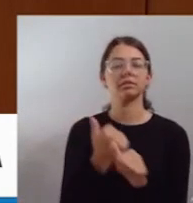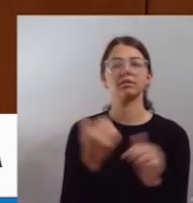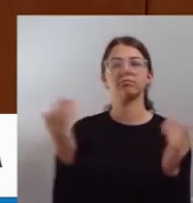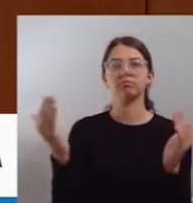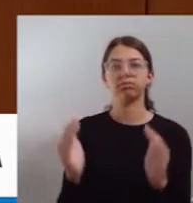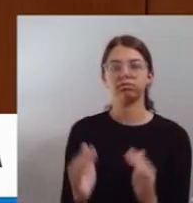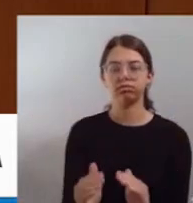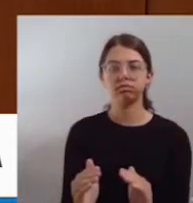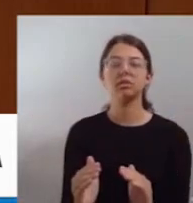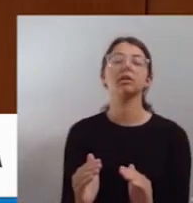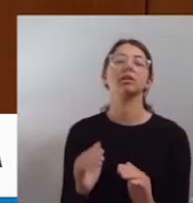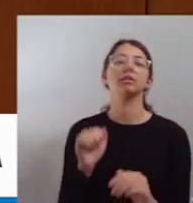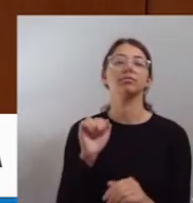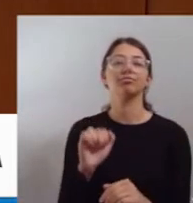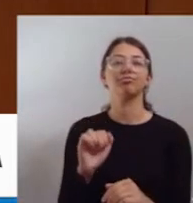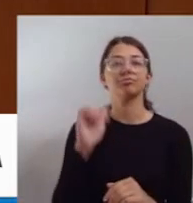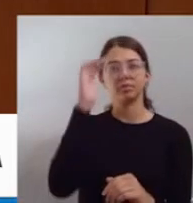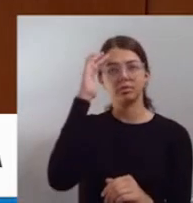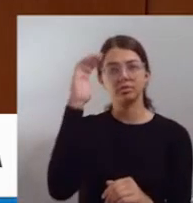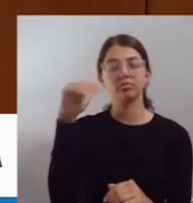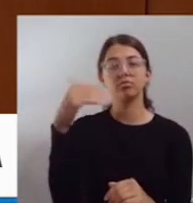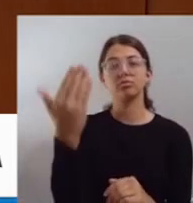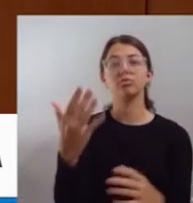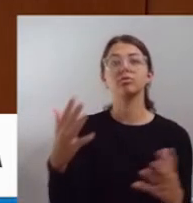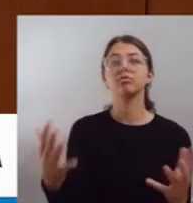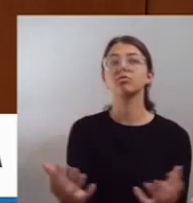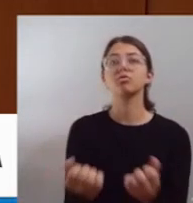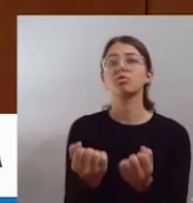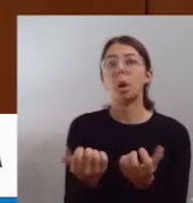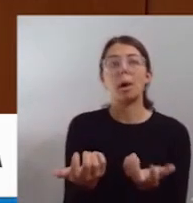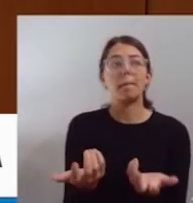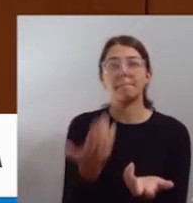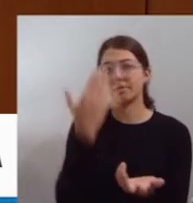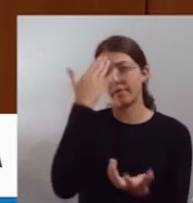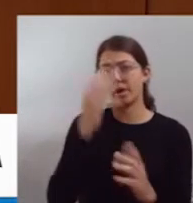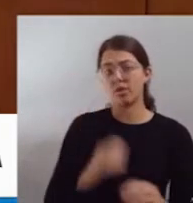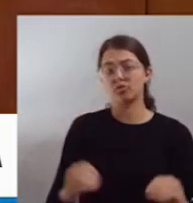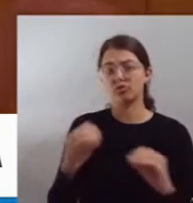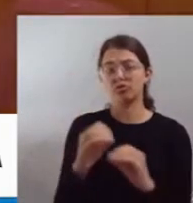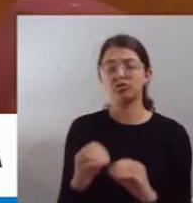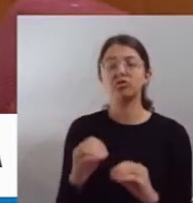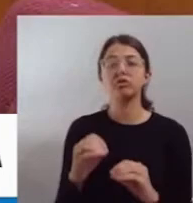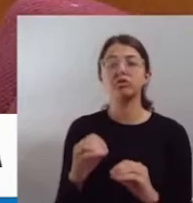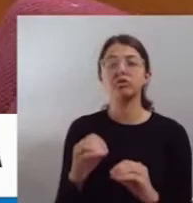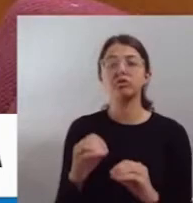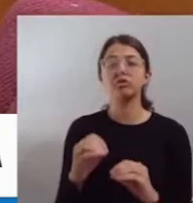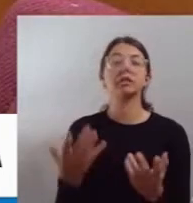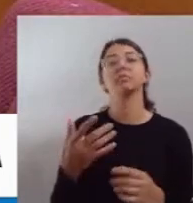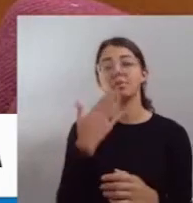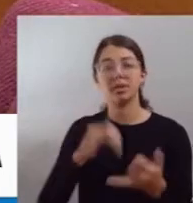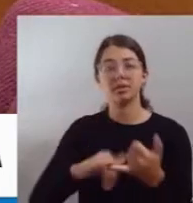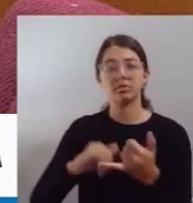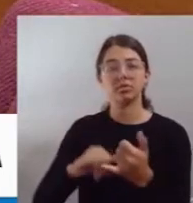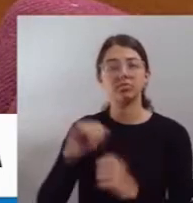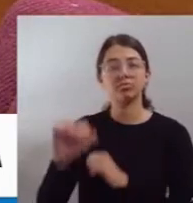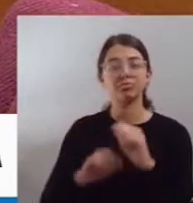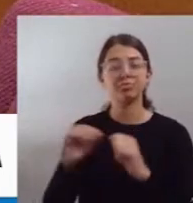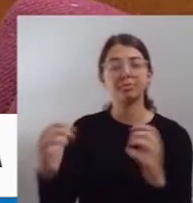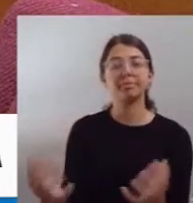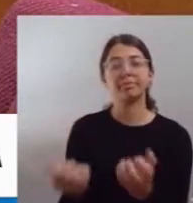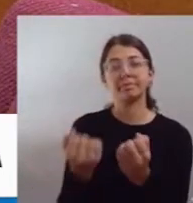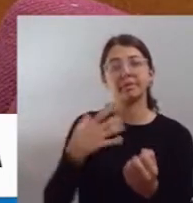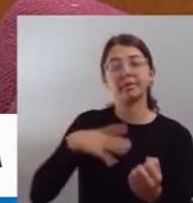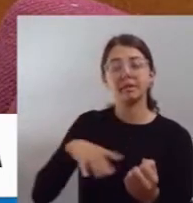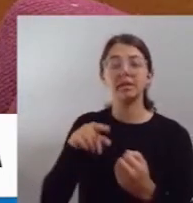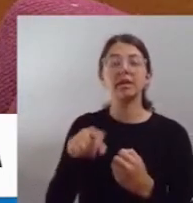perspectivas concretas da sua recuperação, para além do propósito de recuperar as encomendas dos sócios, propósito este que está na origem da sua